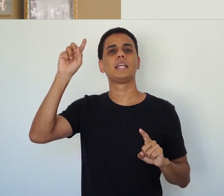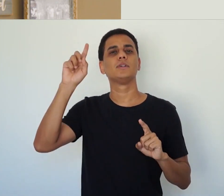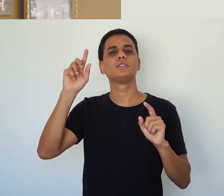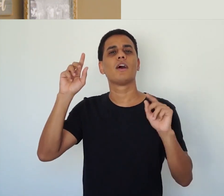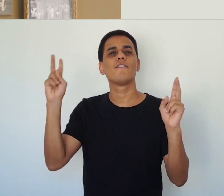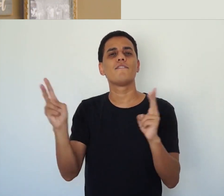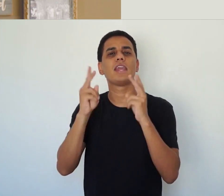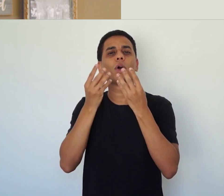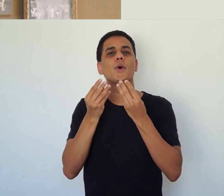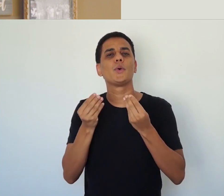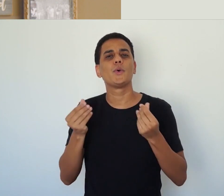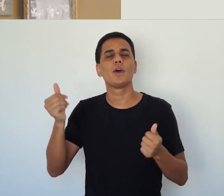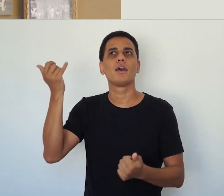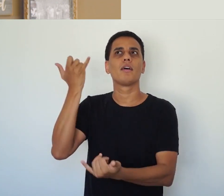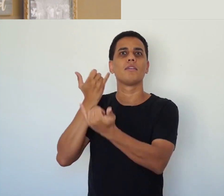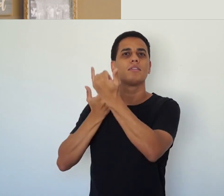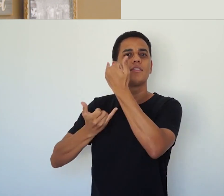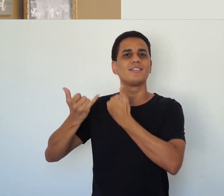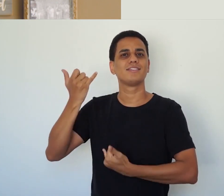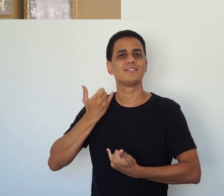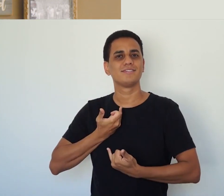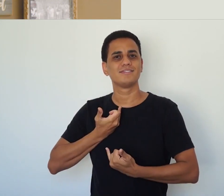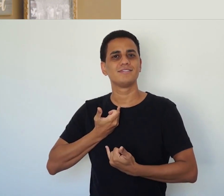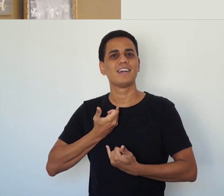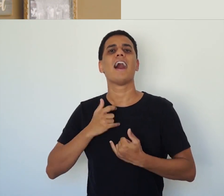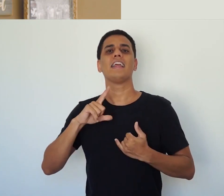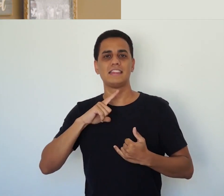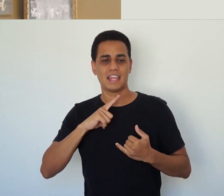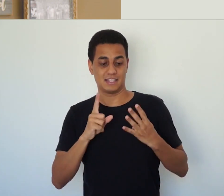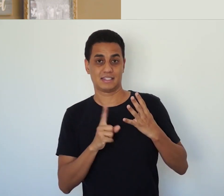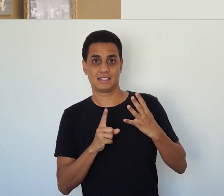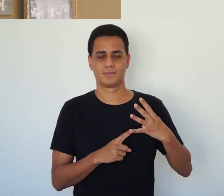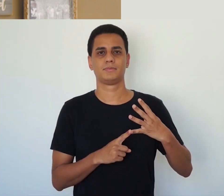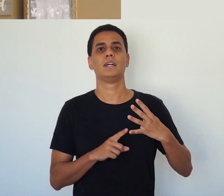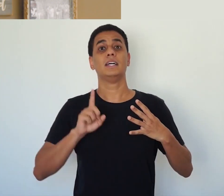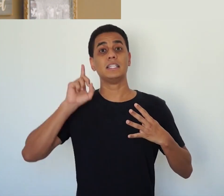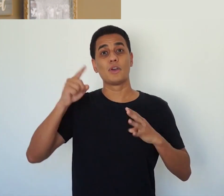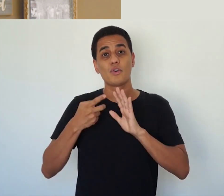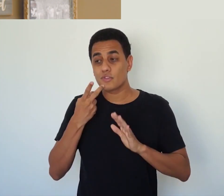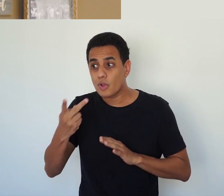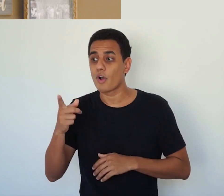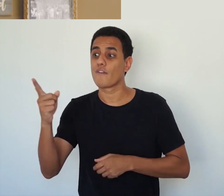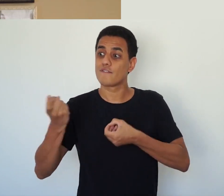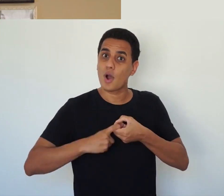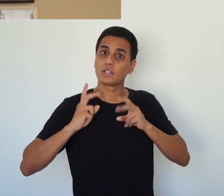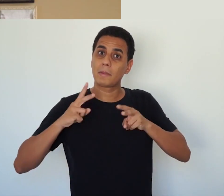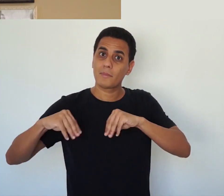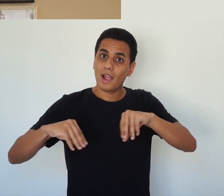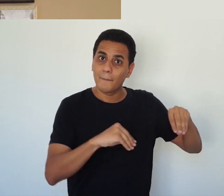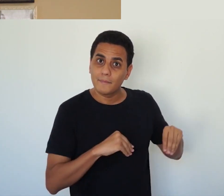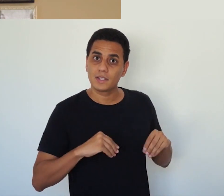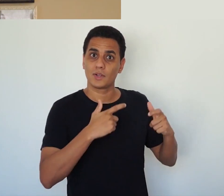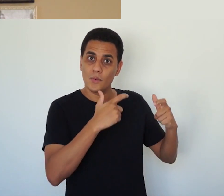brisa suave e Deus fala com ele. E quando Deus fala com ele, aí vem a 4ª lição que eu quero dar para você. Deus fala